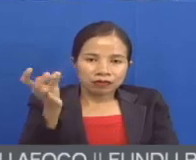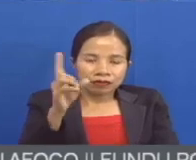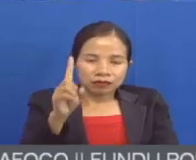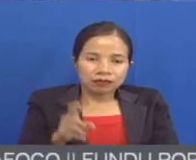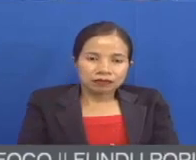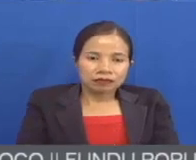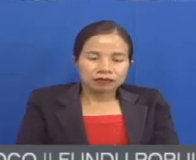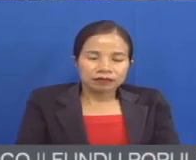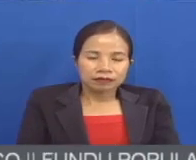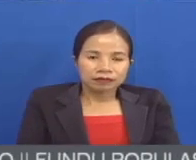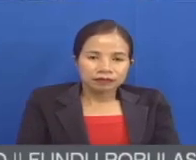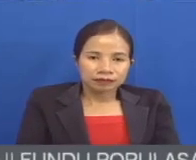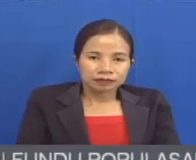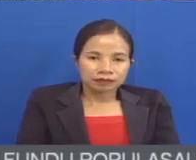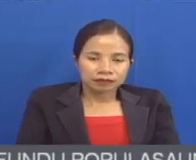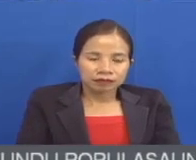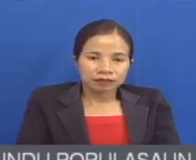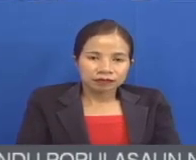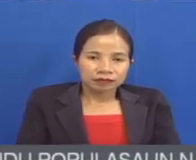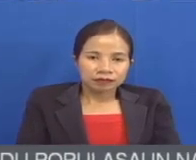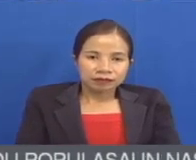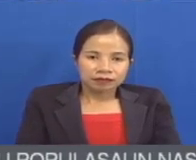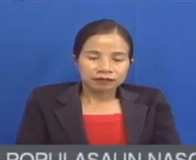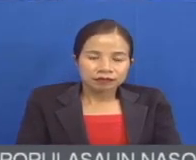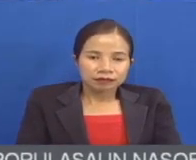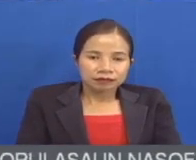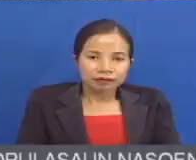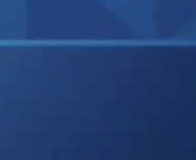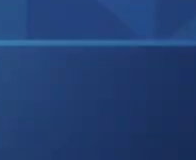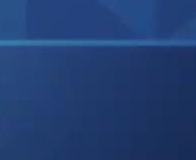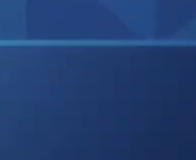Usi baukau Pedro de Almeida, RTTL.